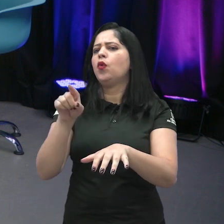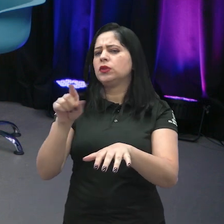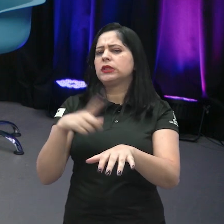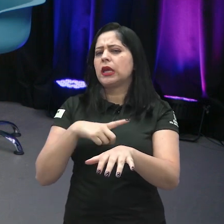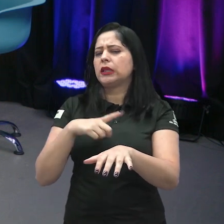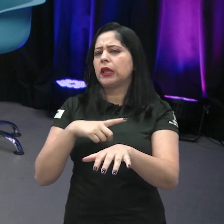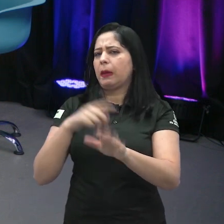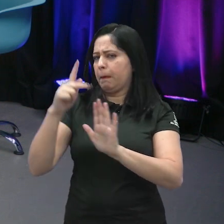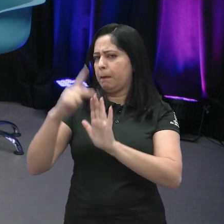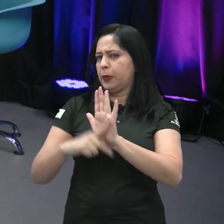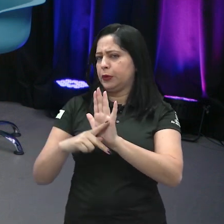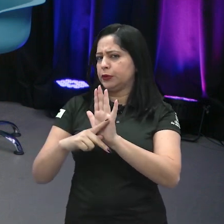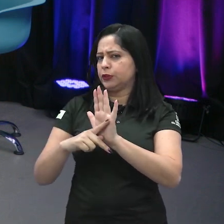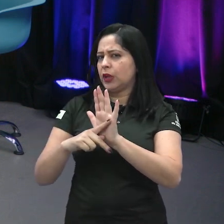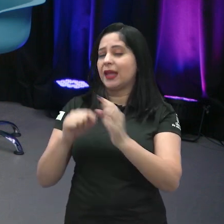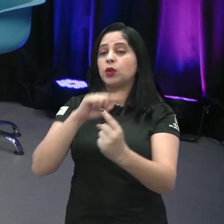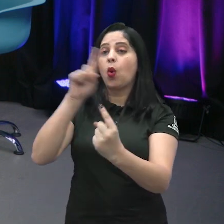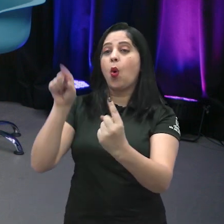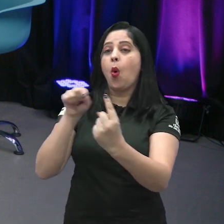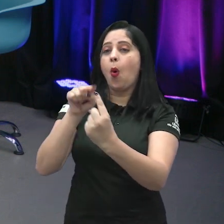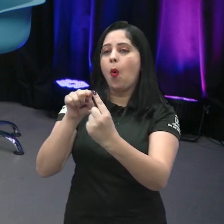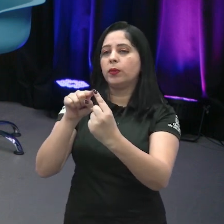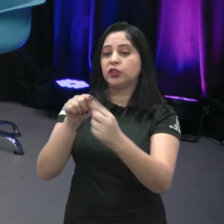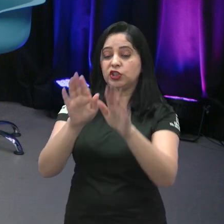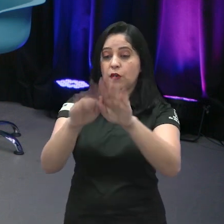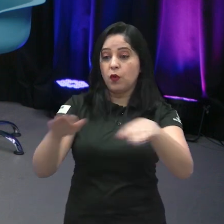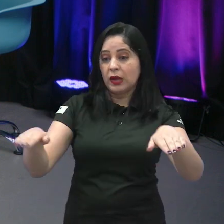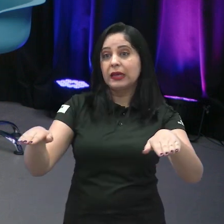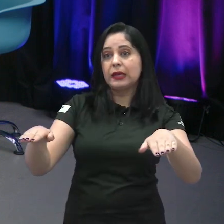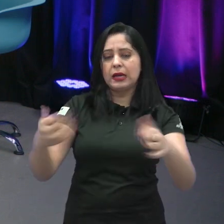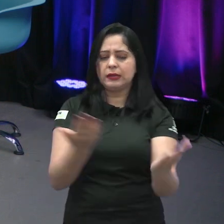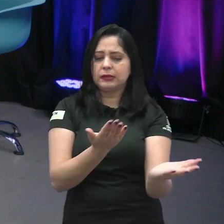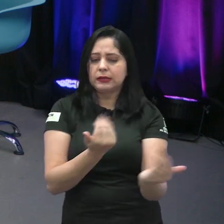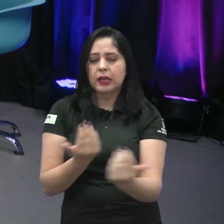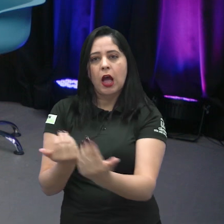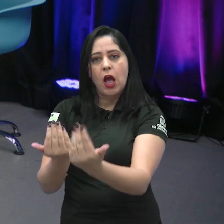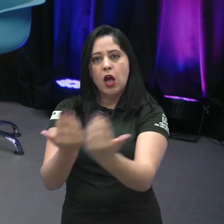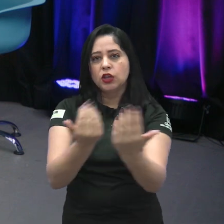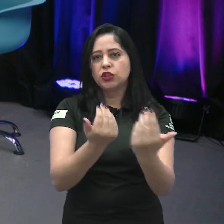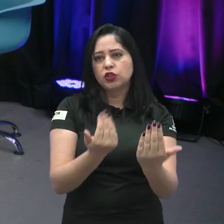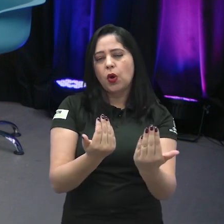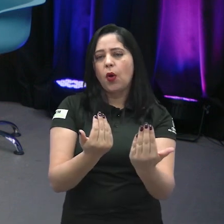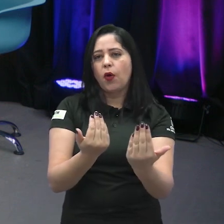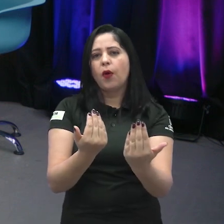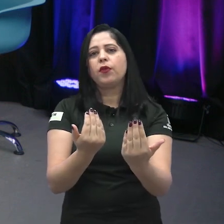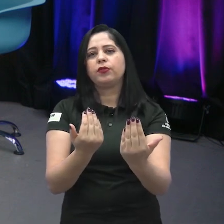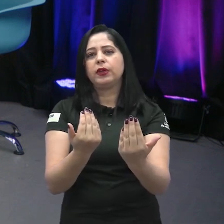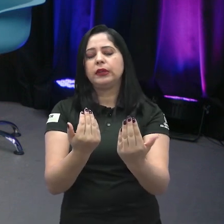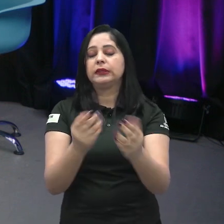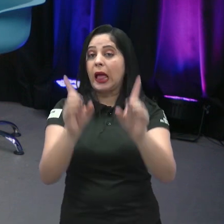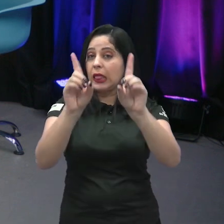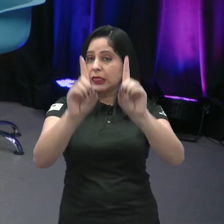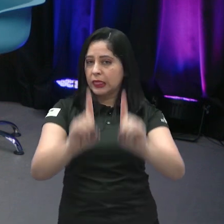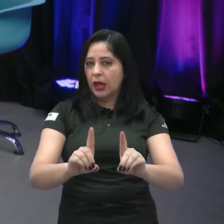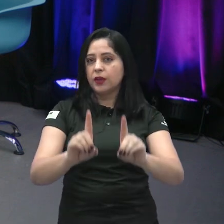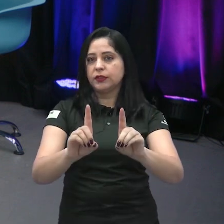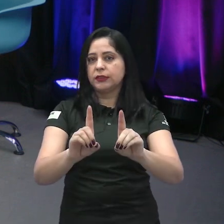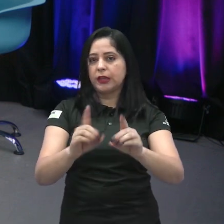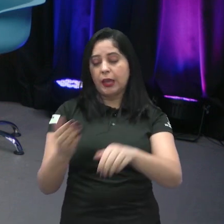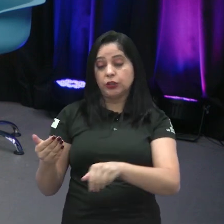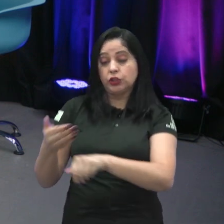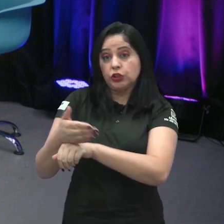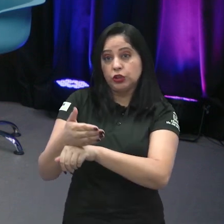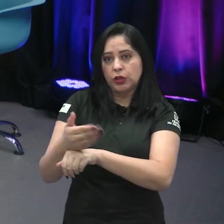as iniciativas que estão sendo desenvolvidas para que essas crianças e esses jovens que têm algumas limitações também possam